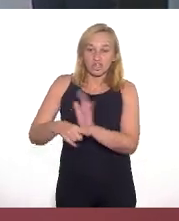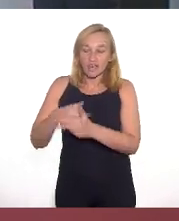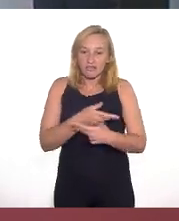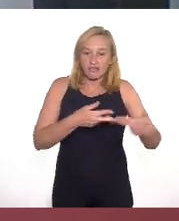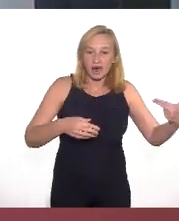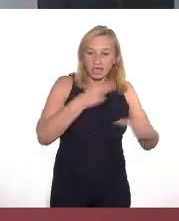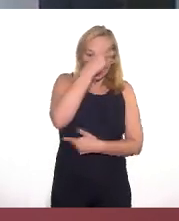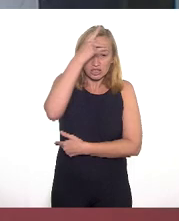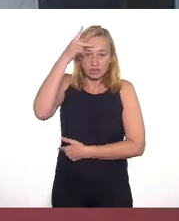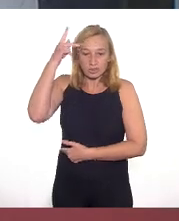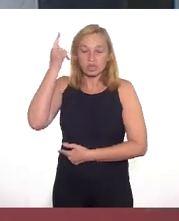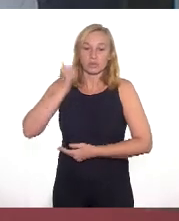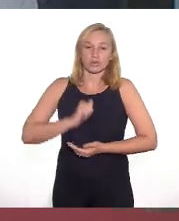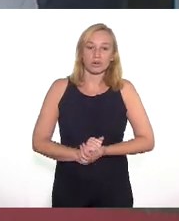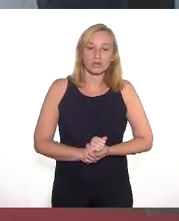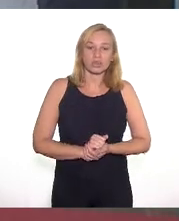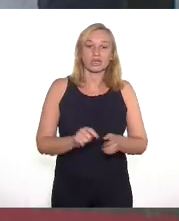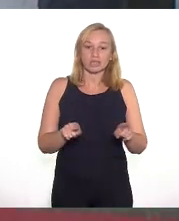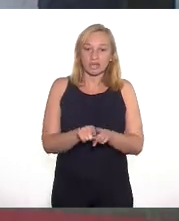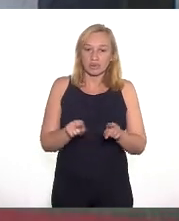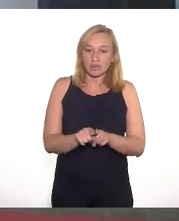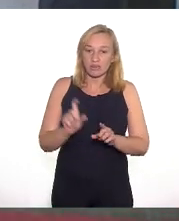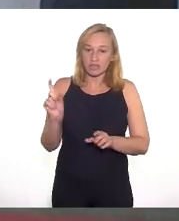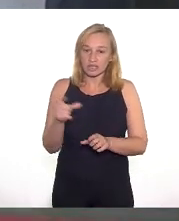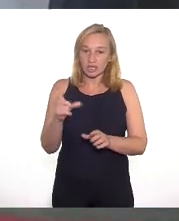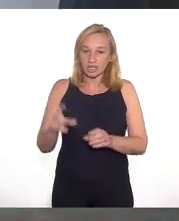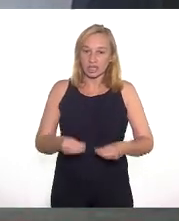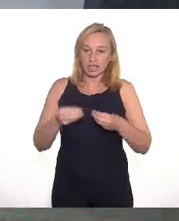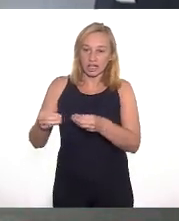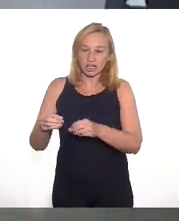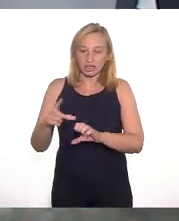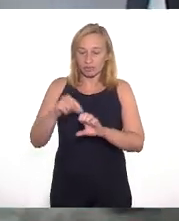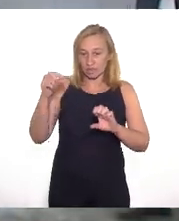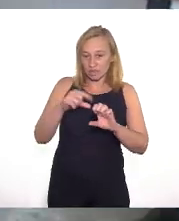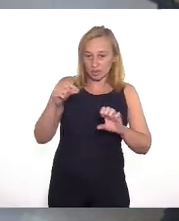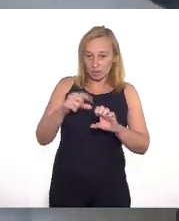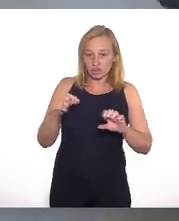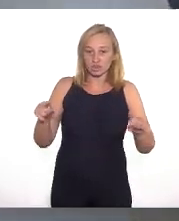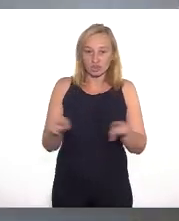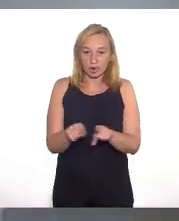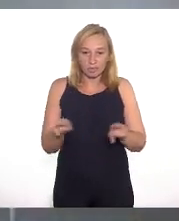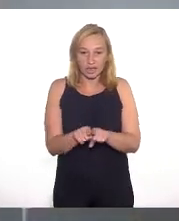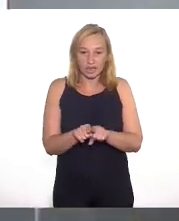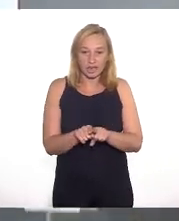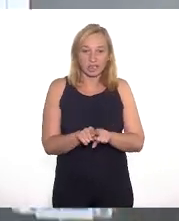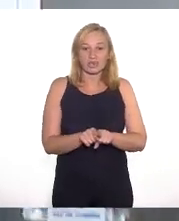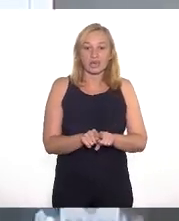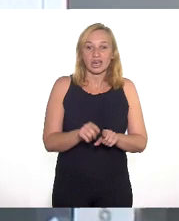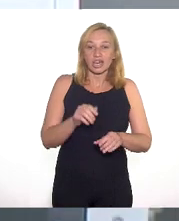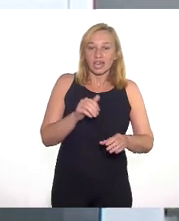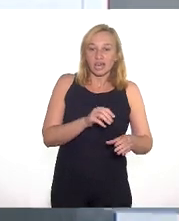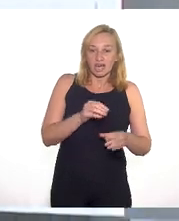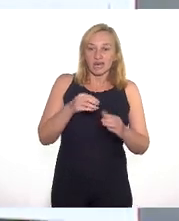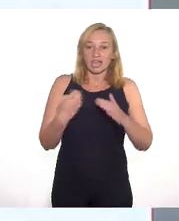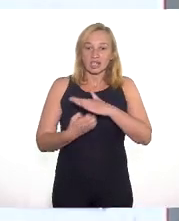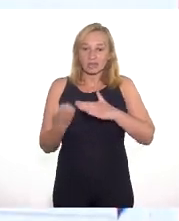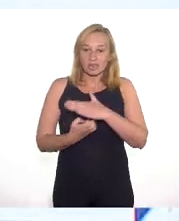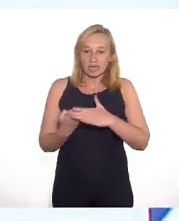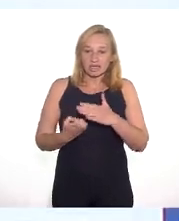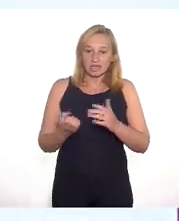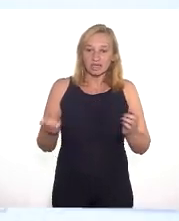O programa também vai oferecer crédito para autônomos e microempreendedores. É renda e crédito para superar